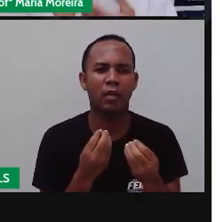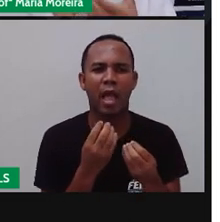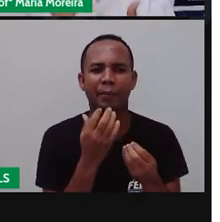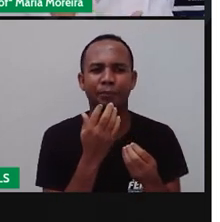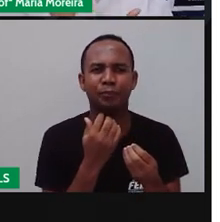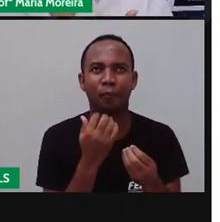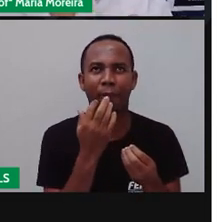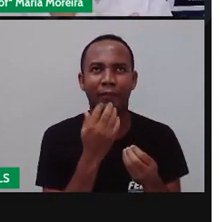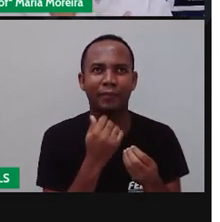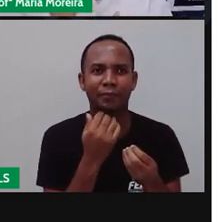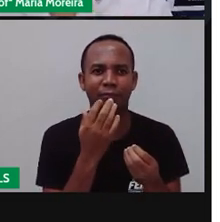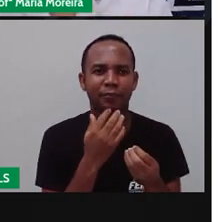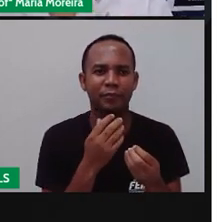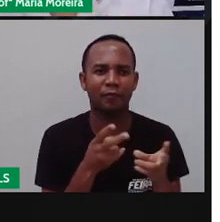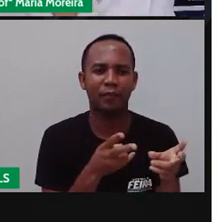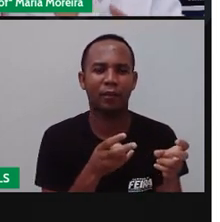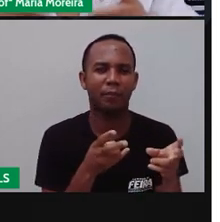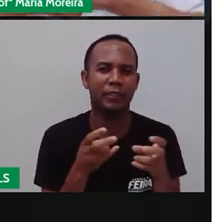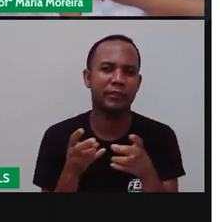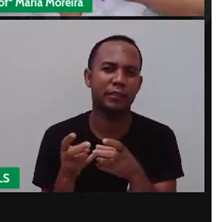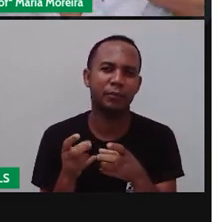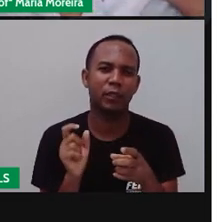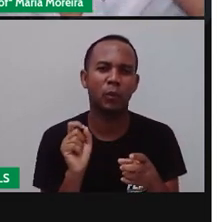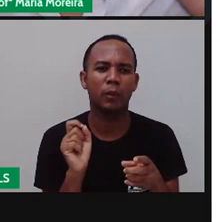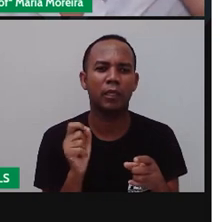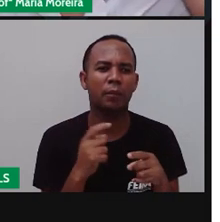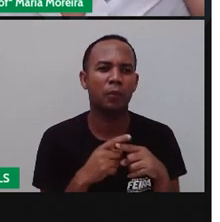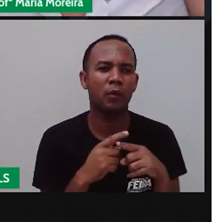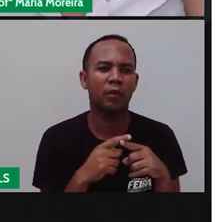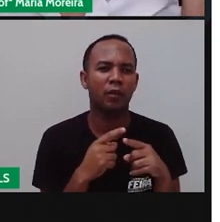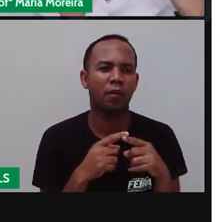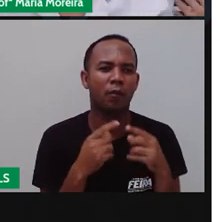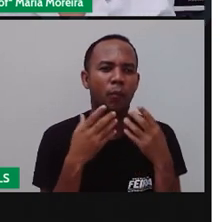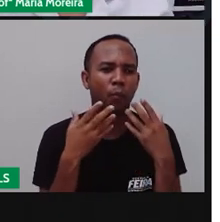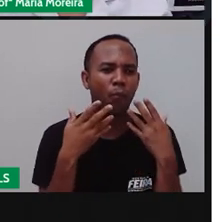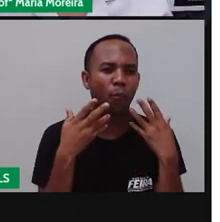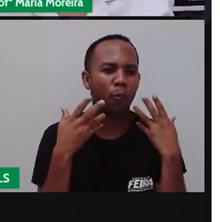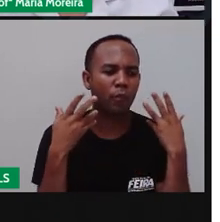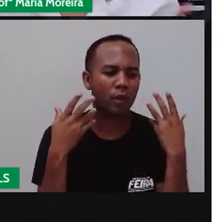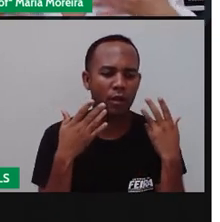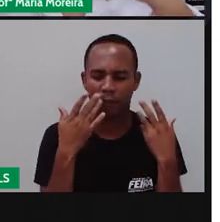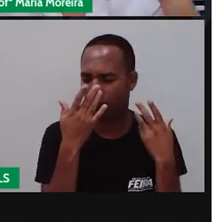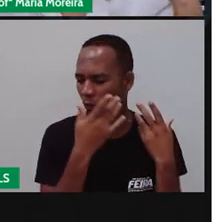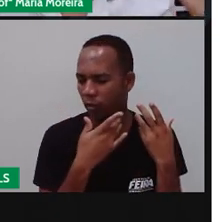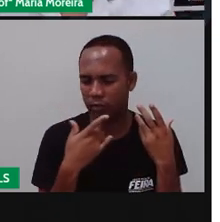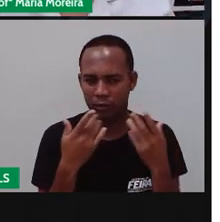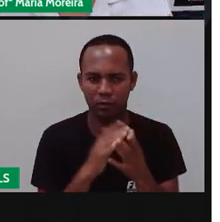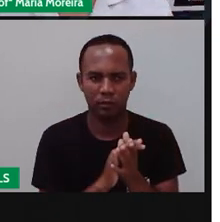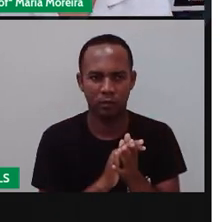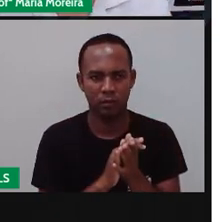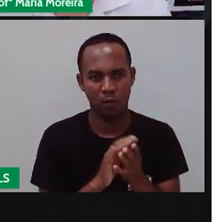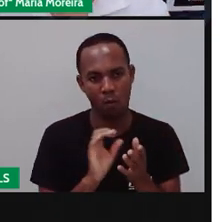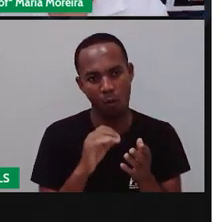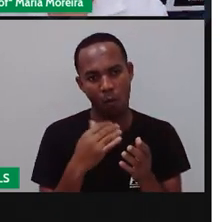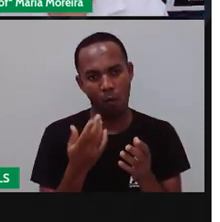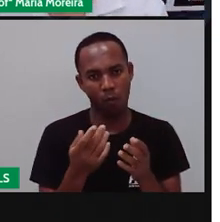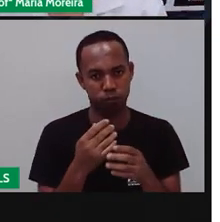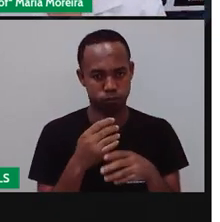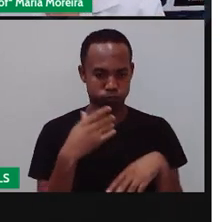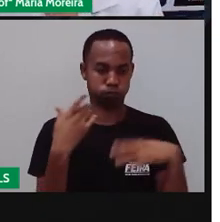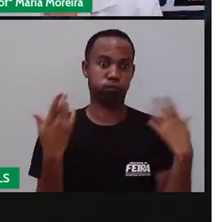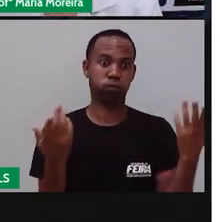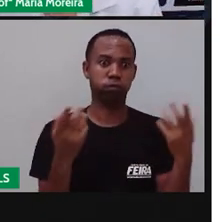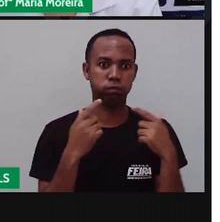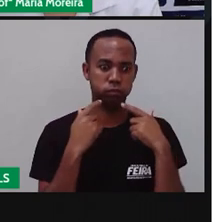não, eu não consigo perceber. Por quê? Porque a comida, ela se espalha o quê? Por toda a boca. Seja ela líquida ou